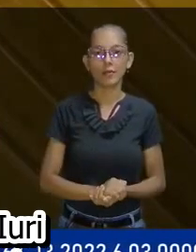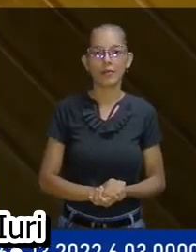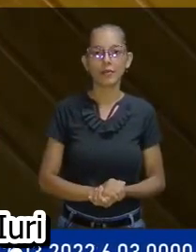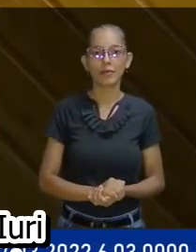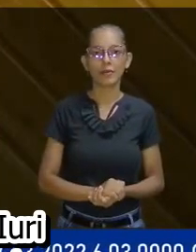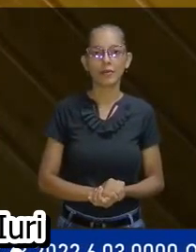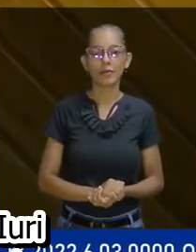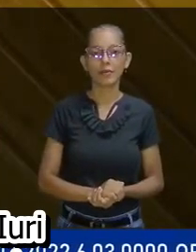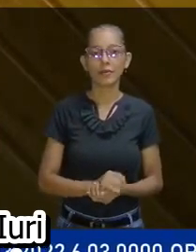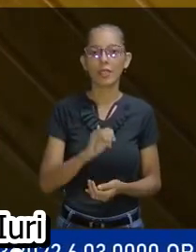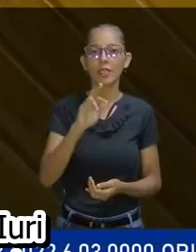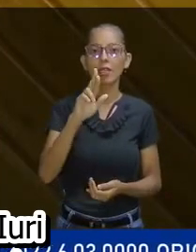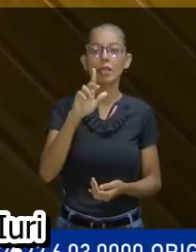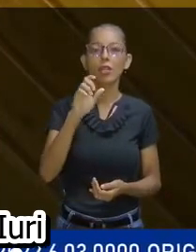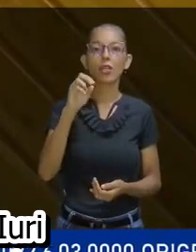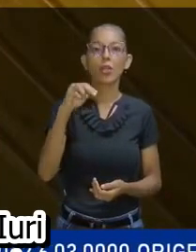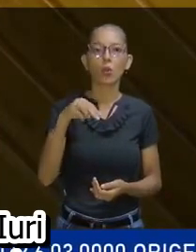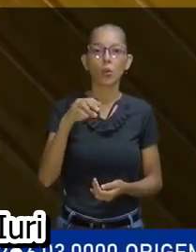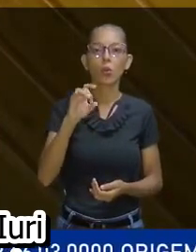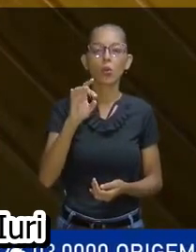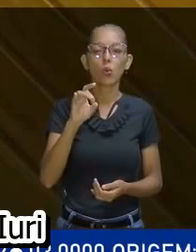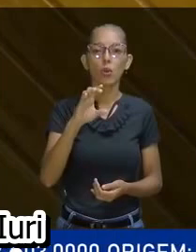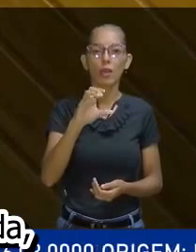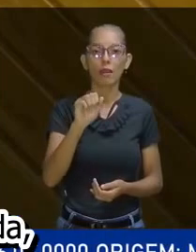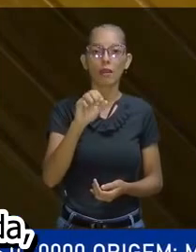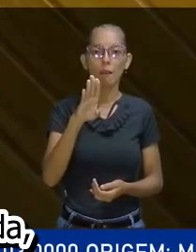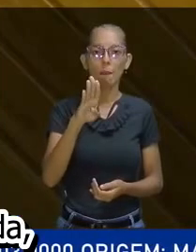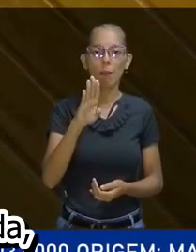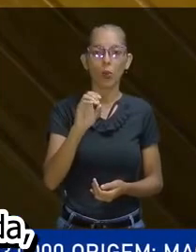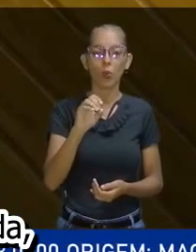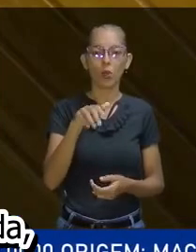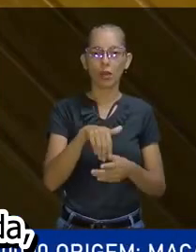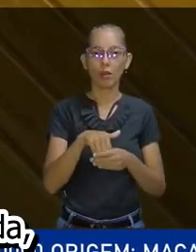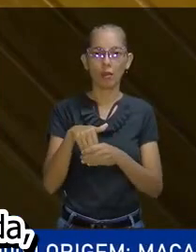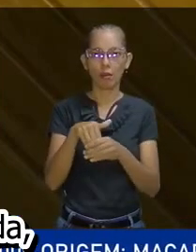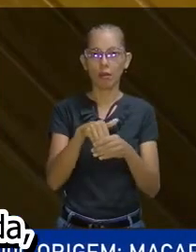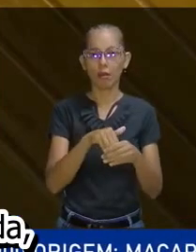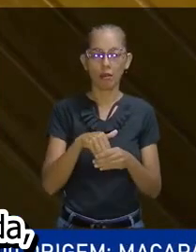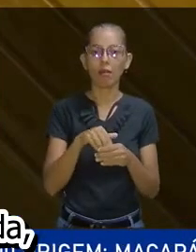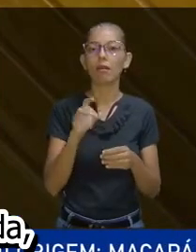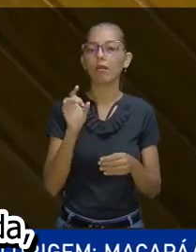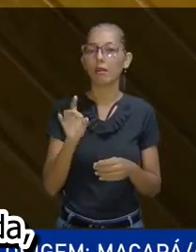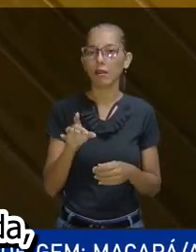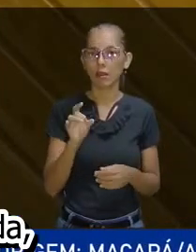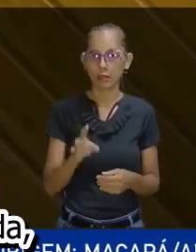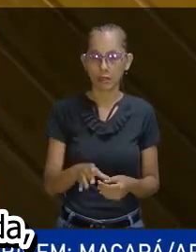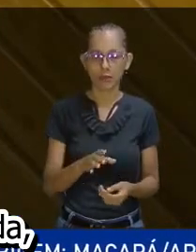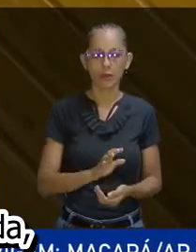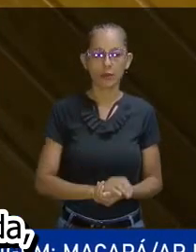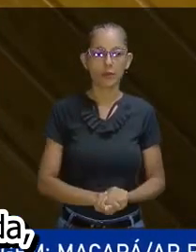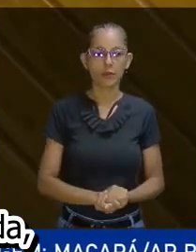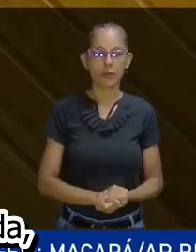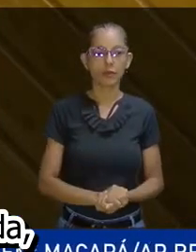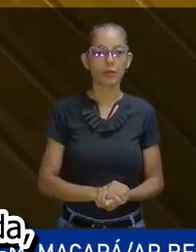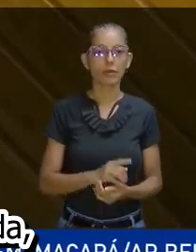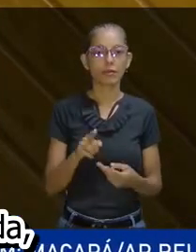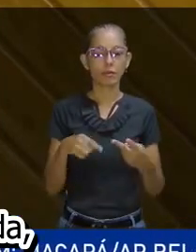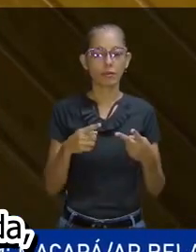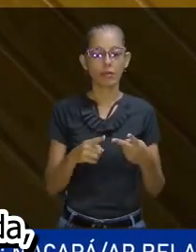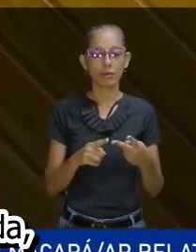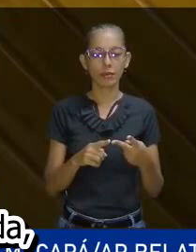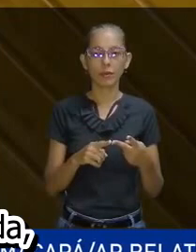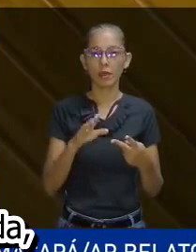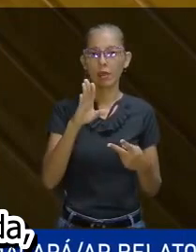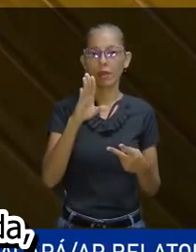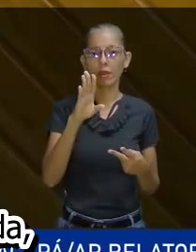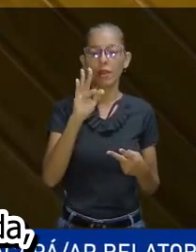né, do Yuri Alessi, que era outro candidato a deputado federal. Né? O deputado Fábio Jucá não fez candidatura casada, não fez campanha casada